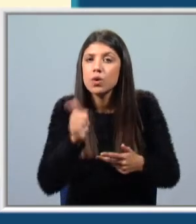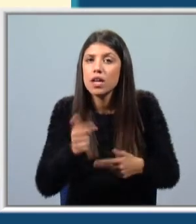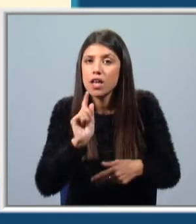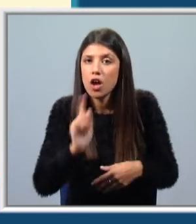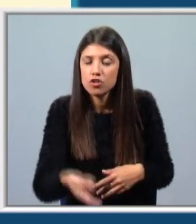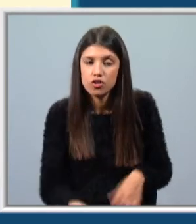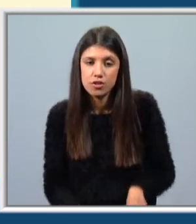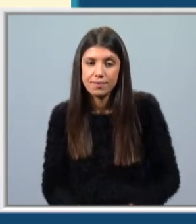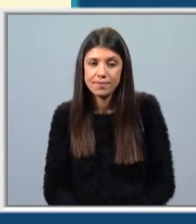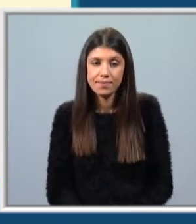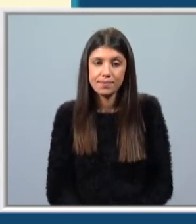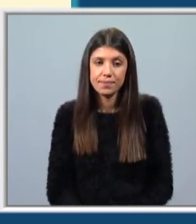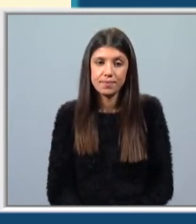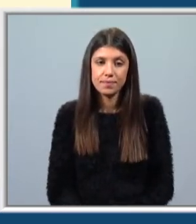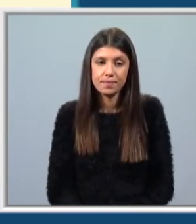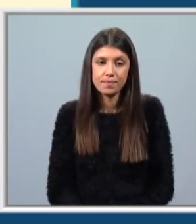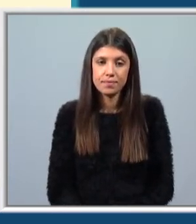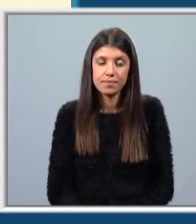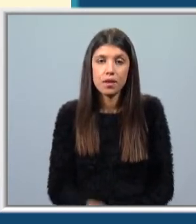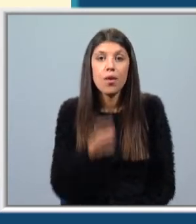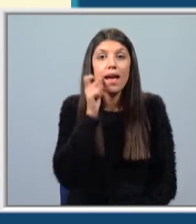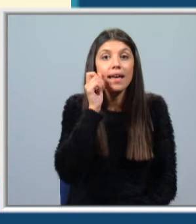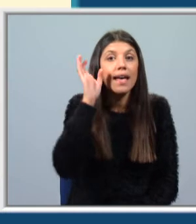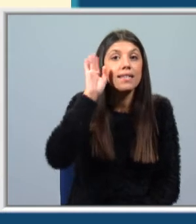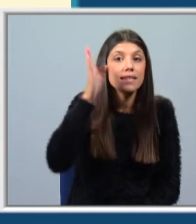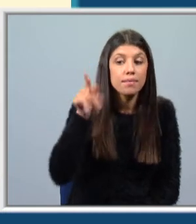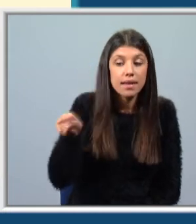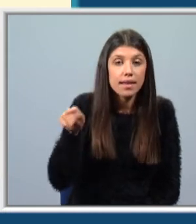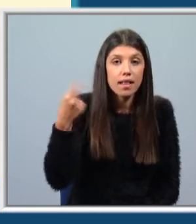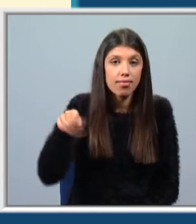corretas. O rei e a rainha,